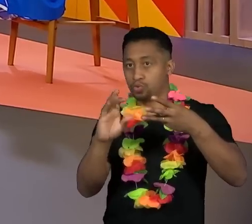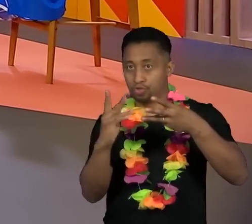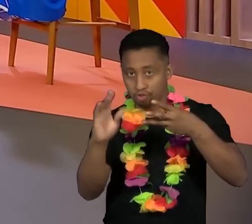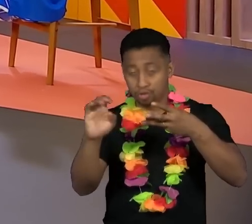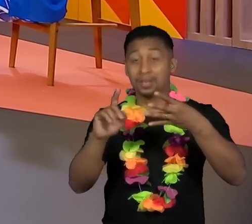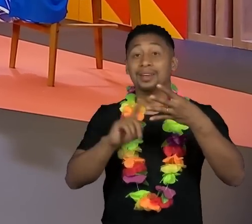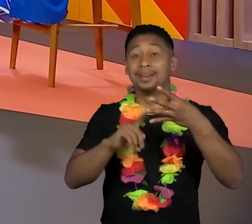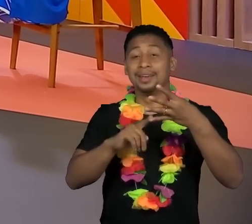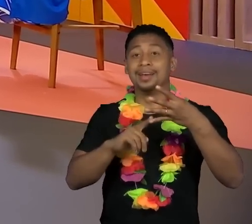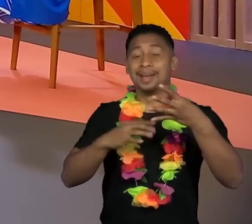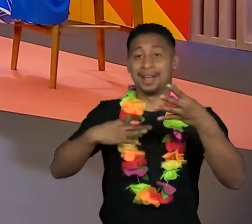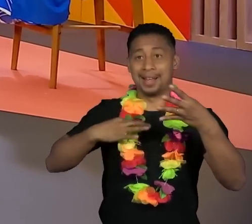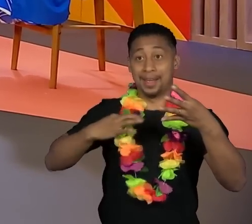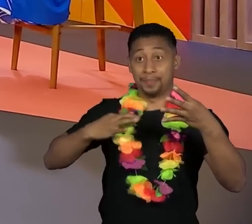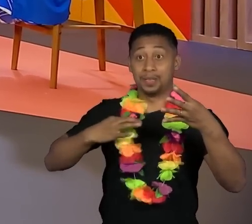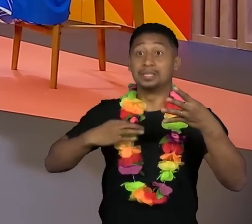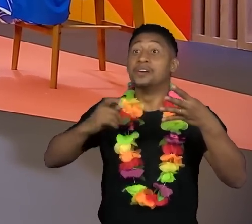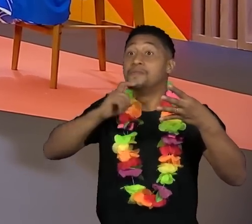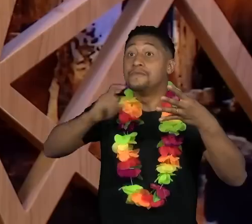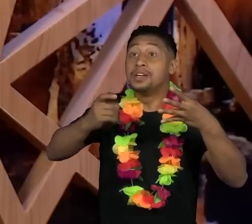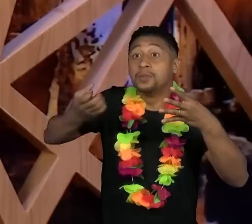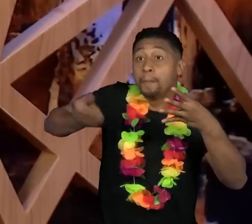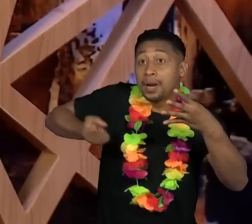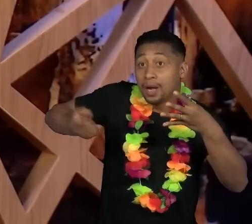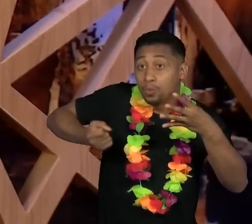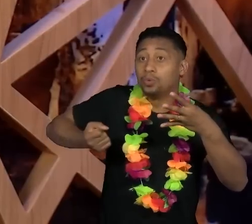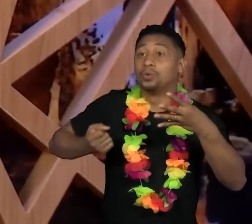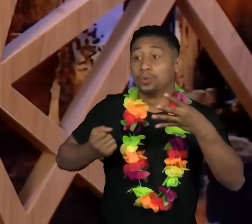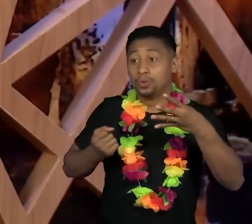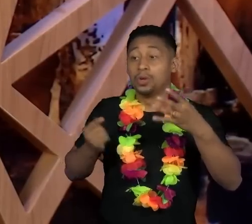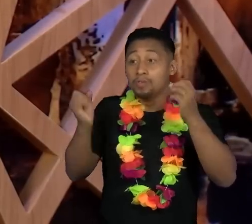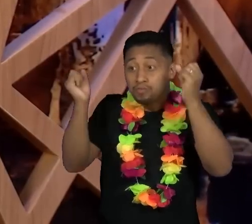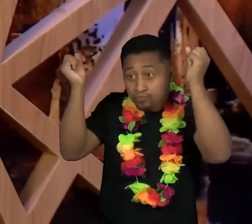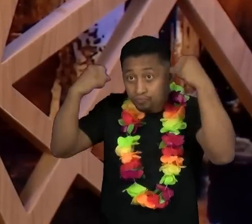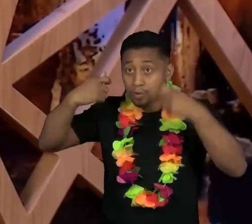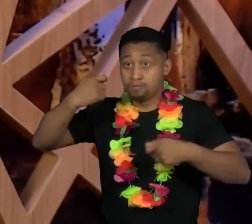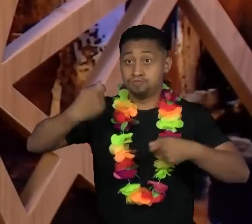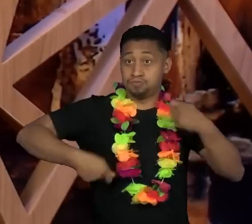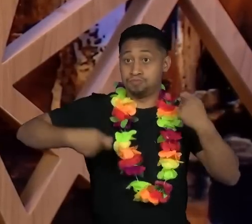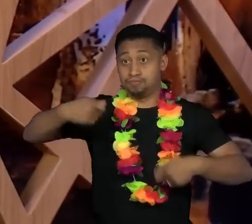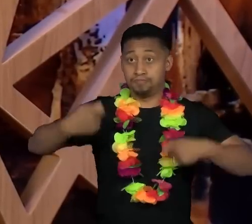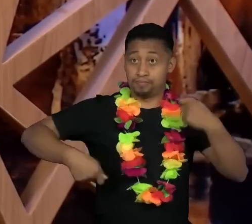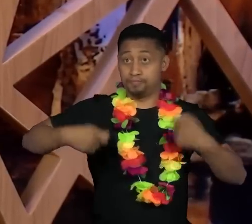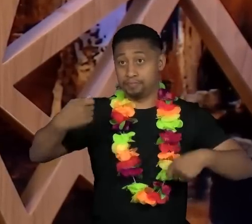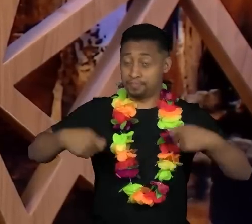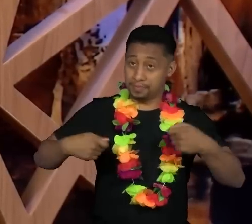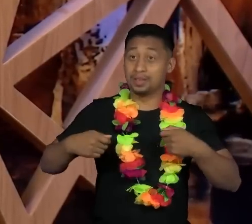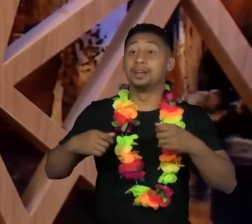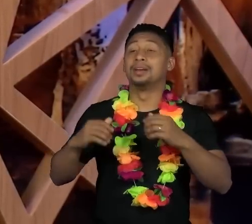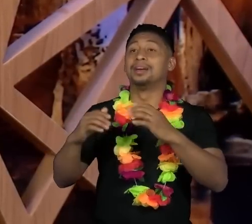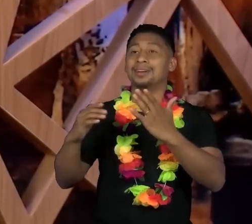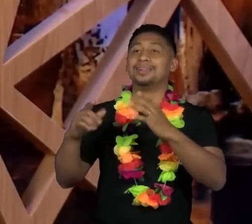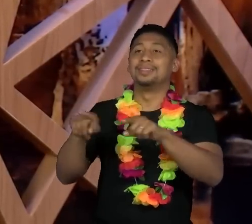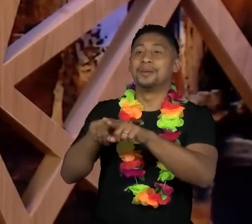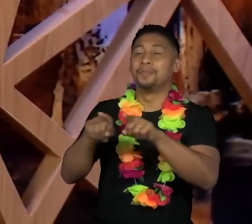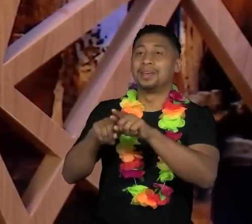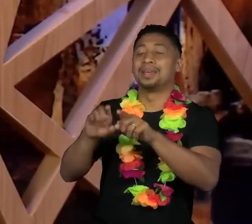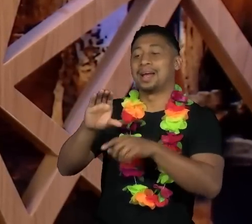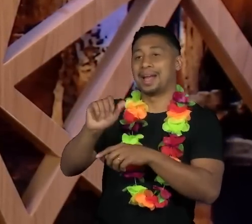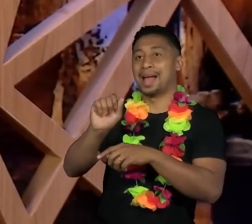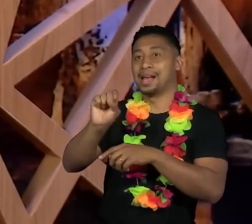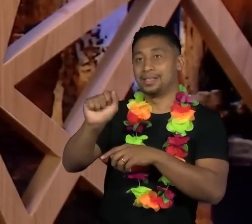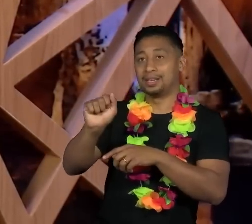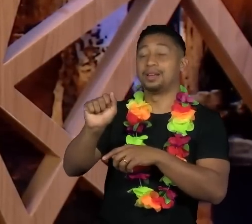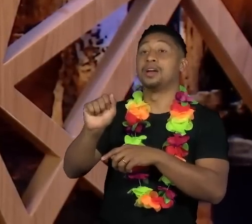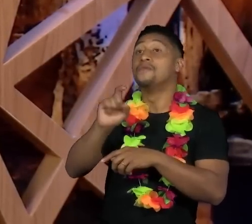falar de escolas de samba tradicionais, a escola Morro da Casa Verde, né? E a gente vai falar da Lava Pés, vai falar de